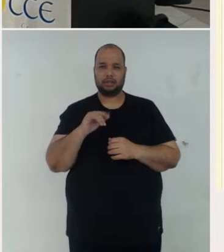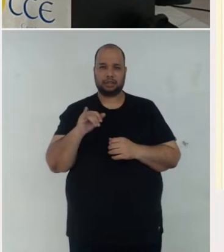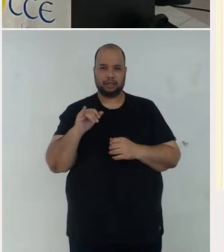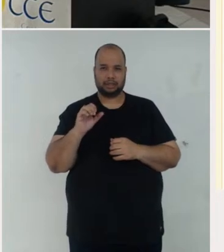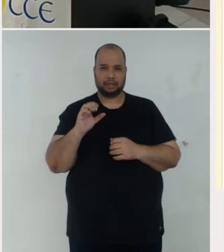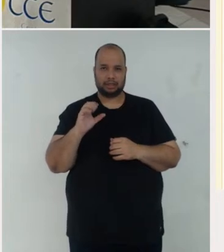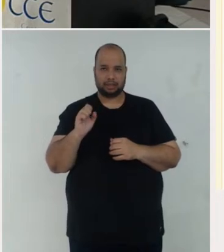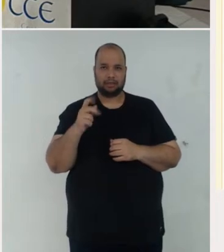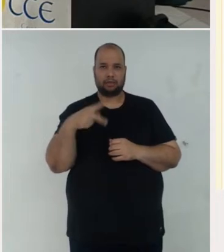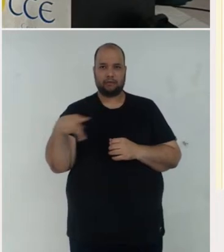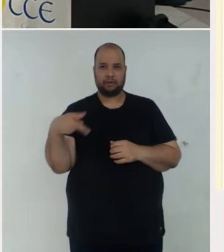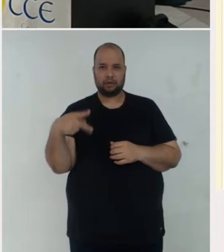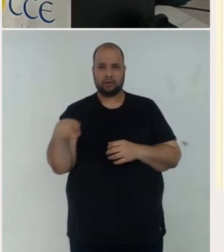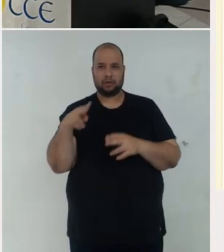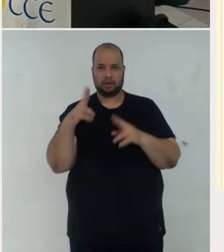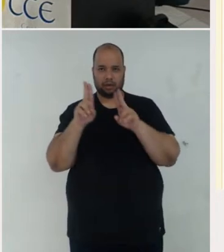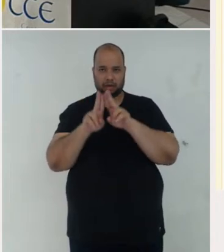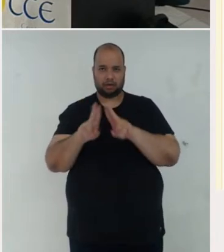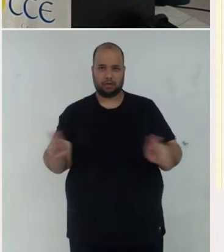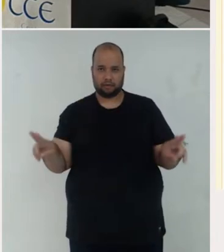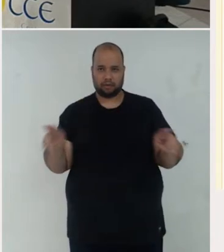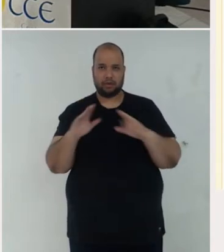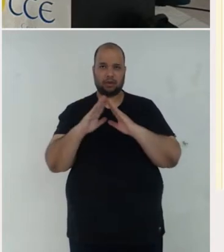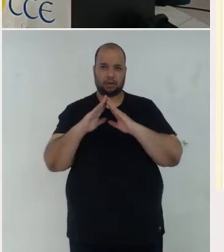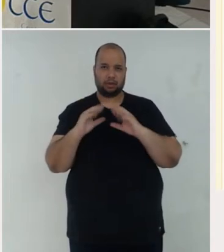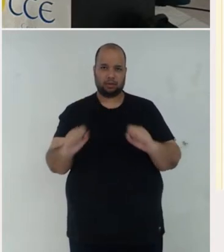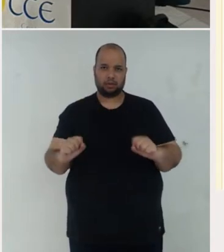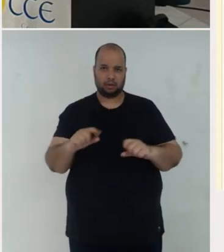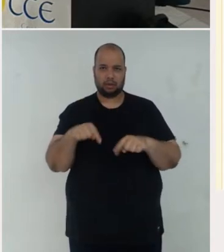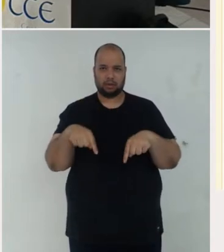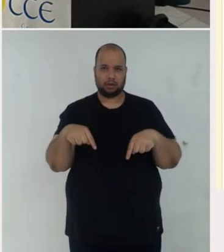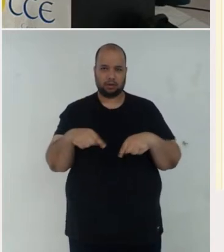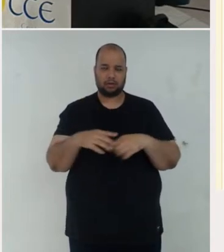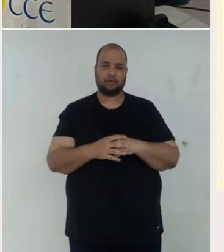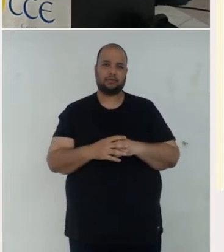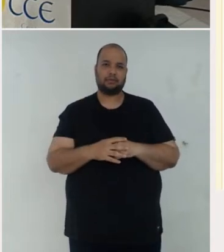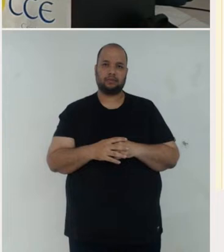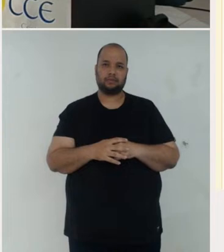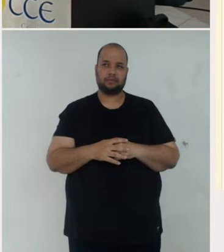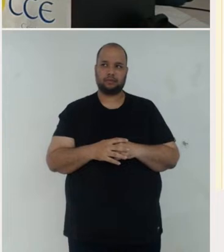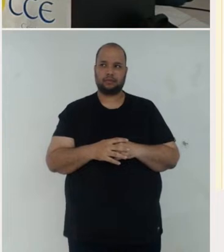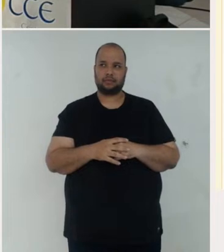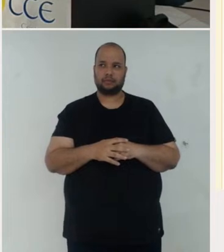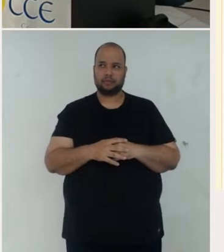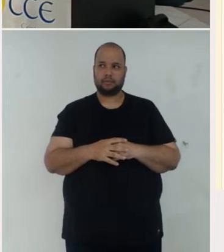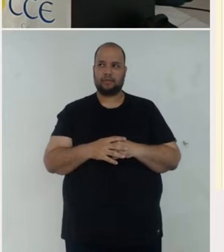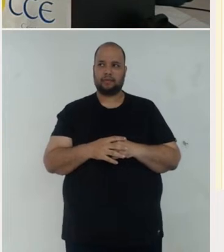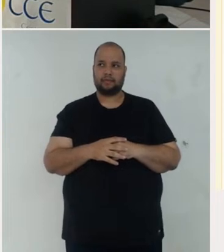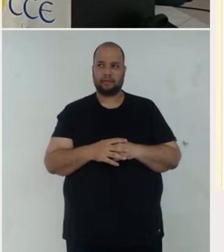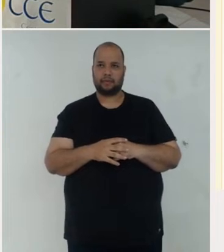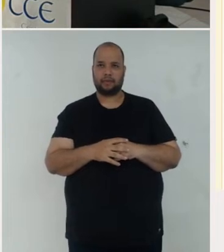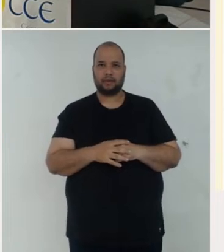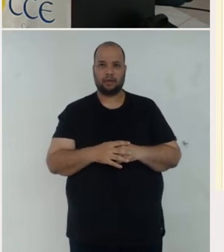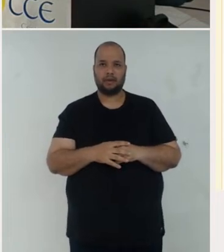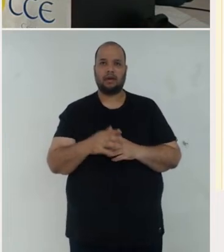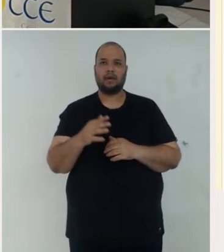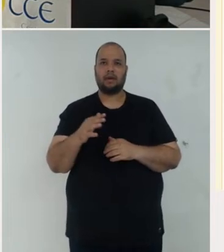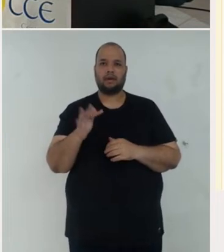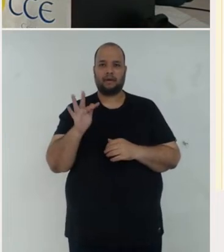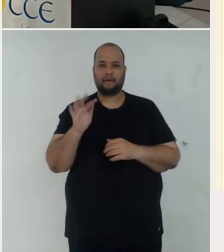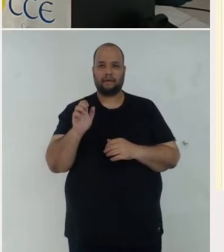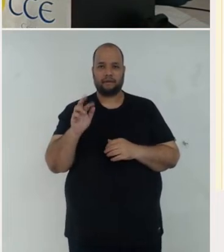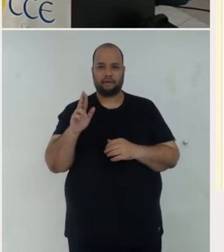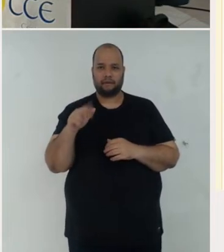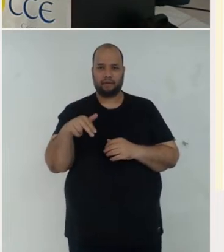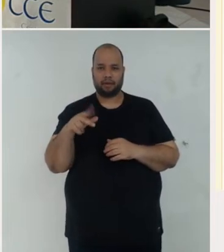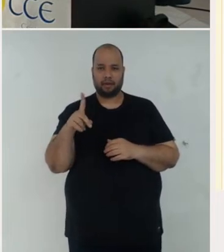Professora de francês na aplicação aqui na UFSC, muito bem. A Fernanda Versosa, que era do italiano. Não